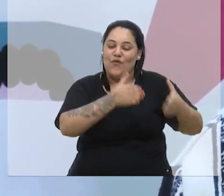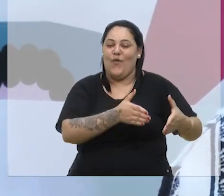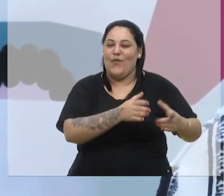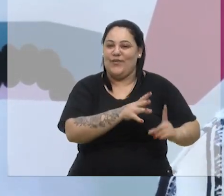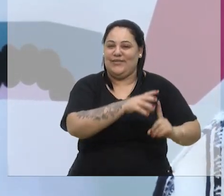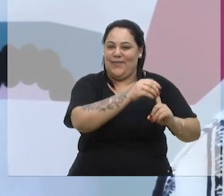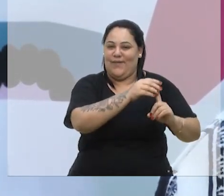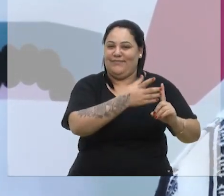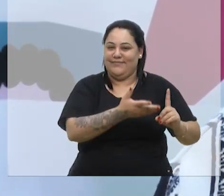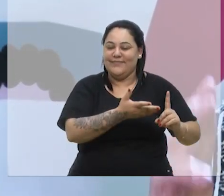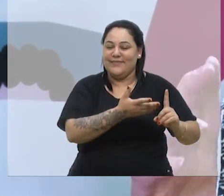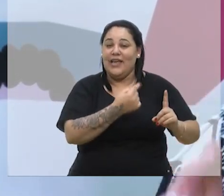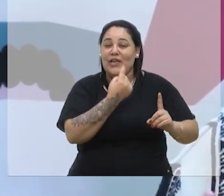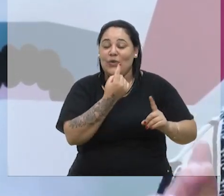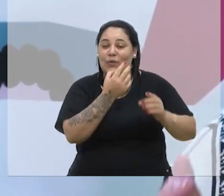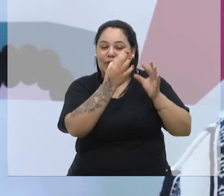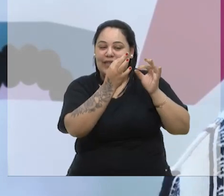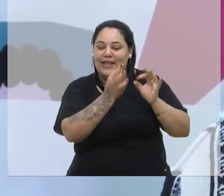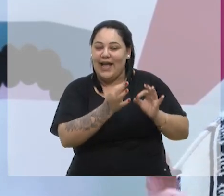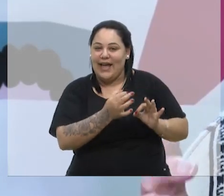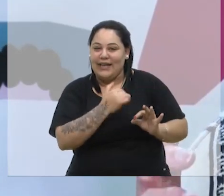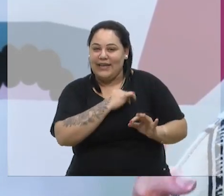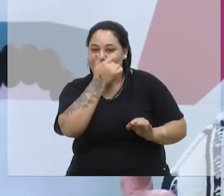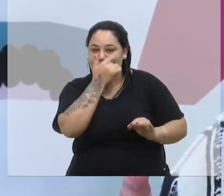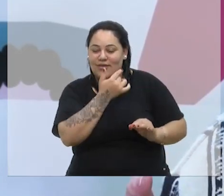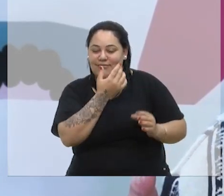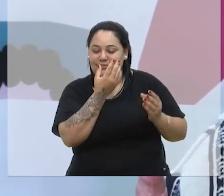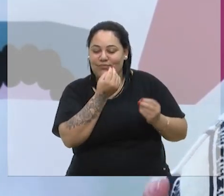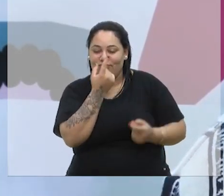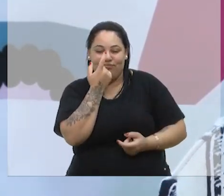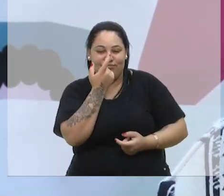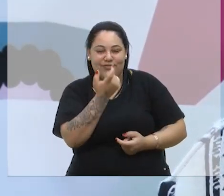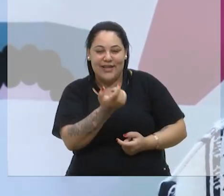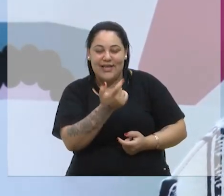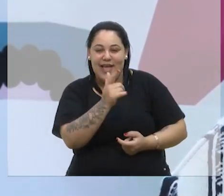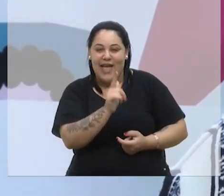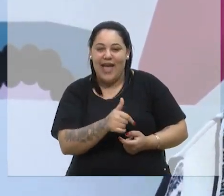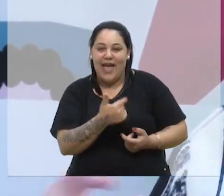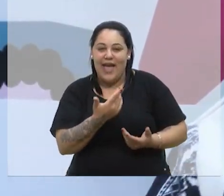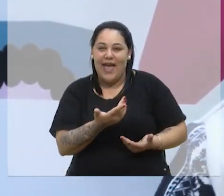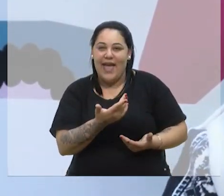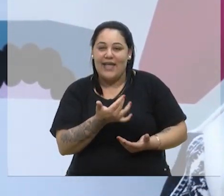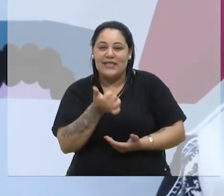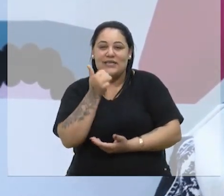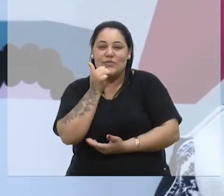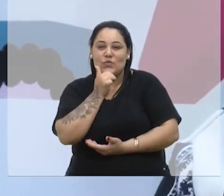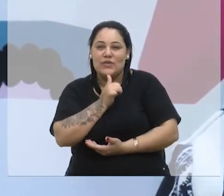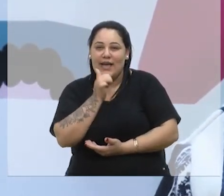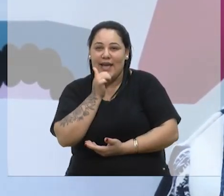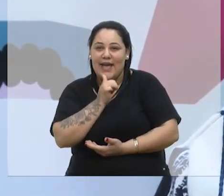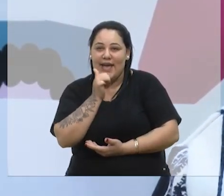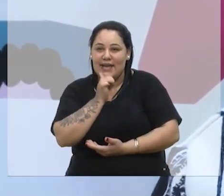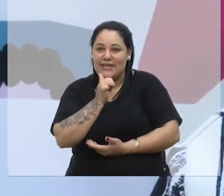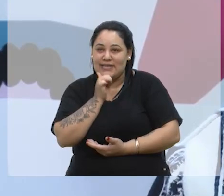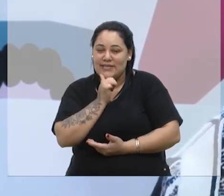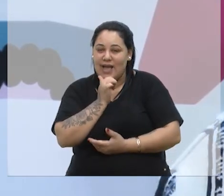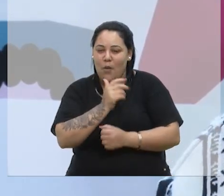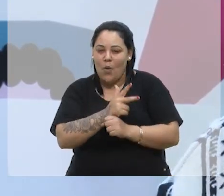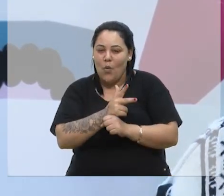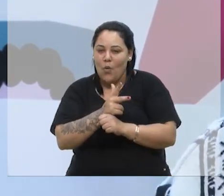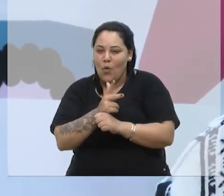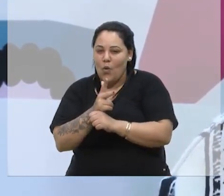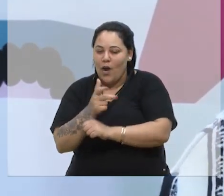alimenta muito do que ele lê. Não necessariamente ele vai fazer exatamente aquilo. Às vezes, eu consigo escrever um conto porque eu li um poema